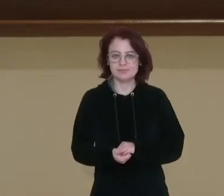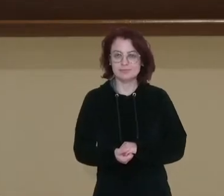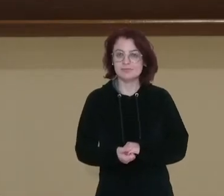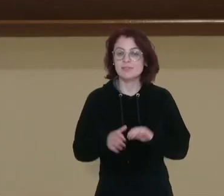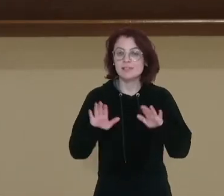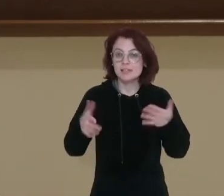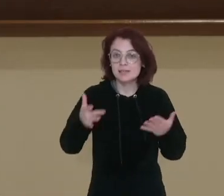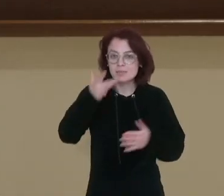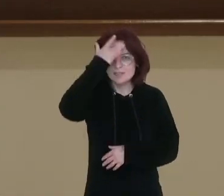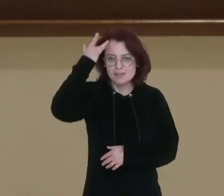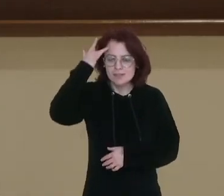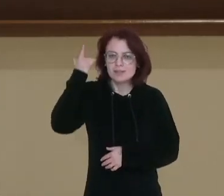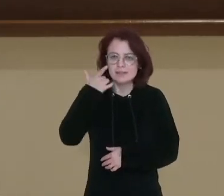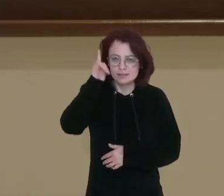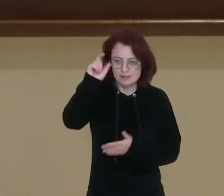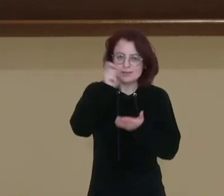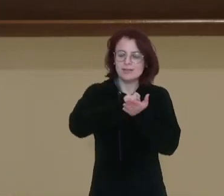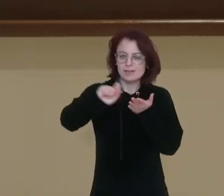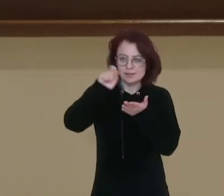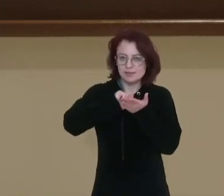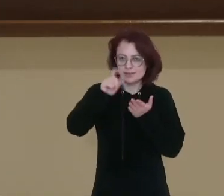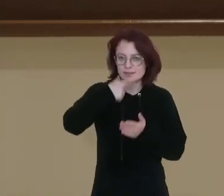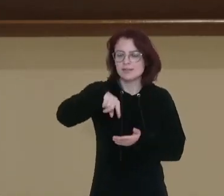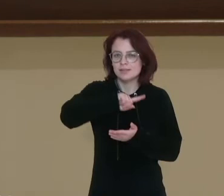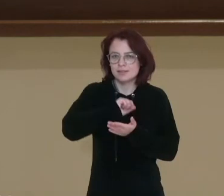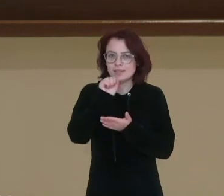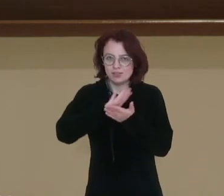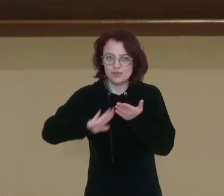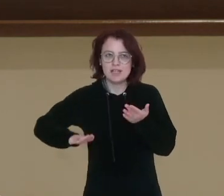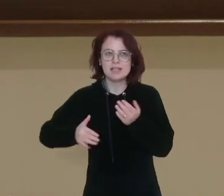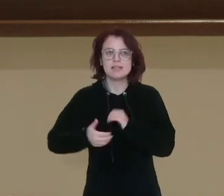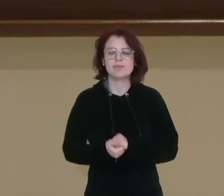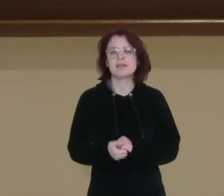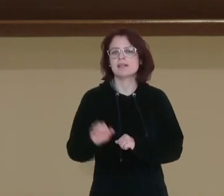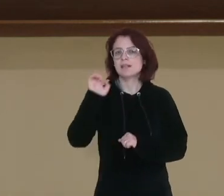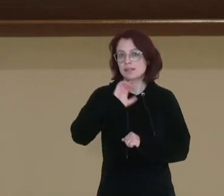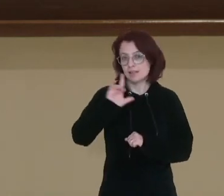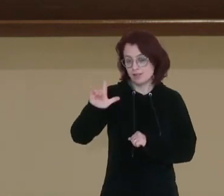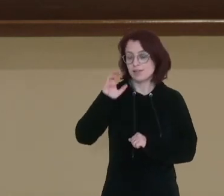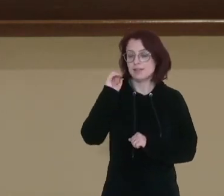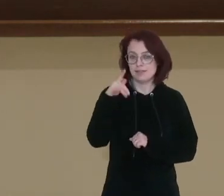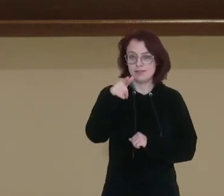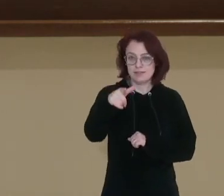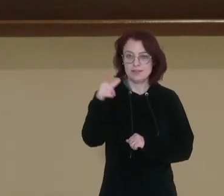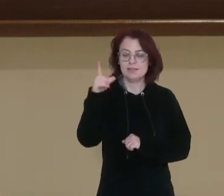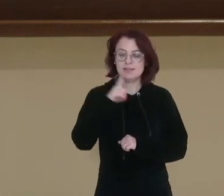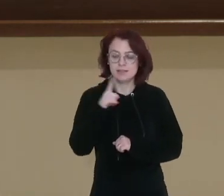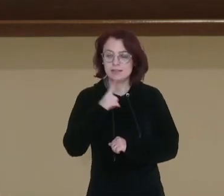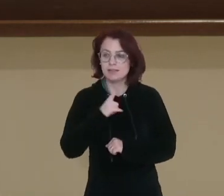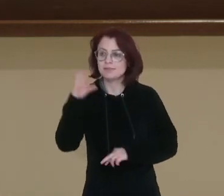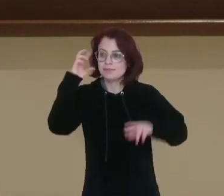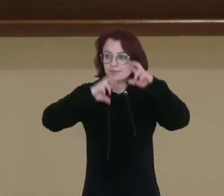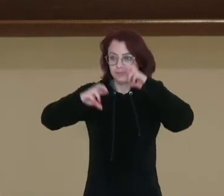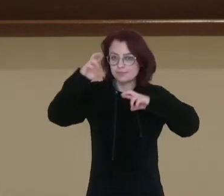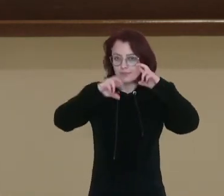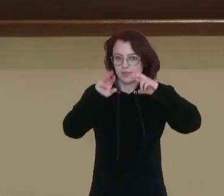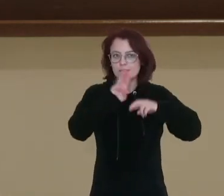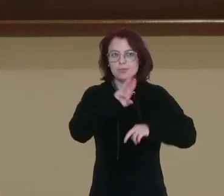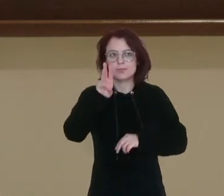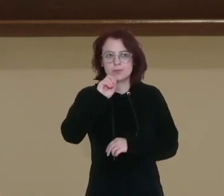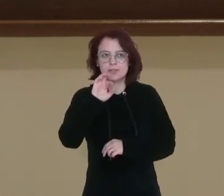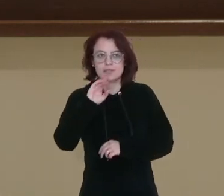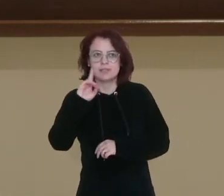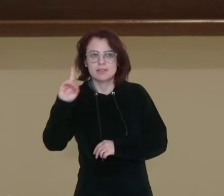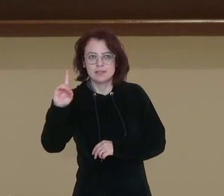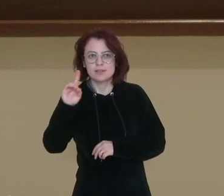E aí, pessoal, foi possível anotar a nossa atividade mão na massa para vocês? É claro que se vocês forem investigar ali no WordWall, vocês